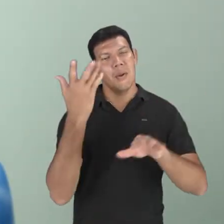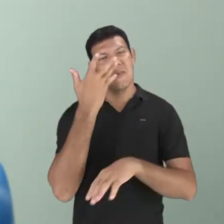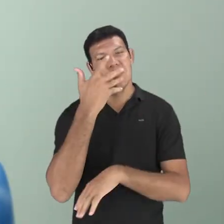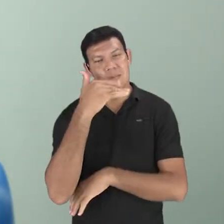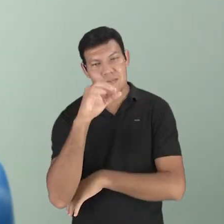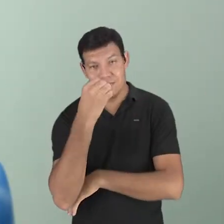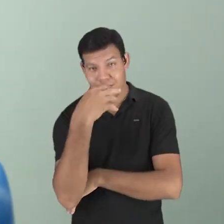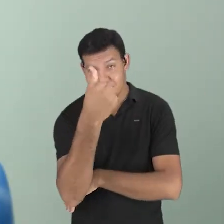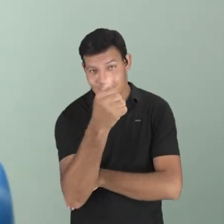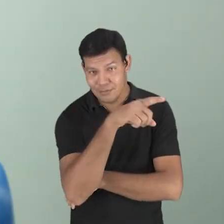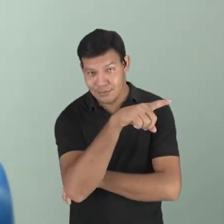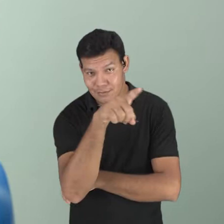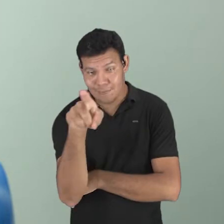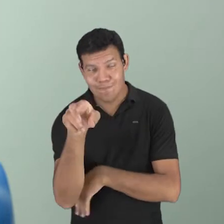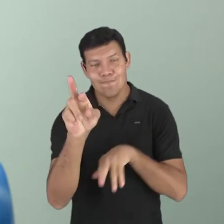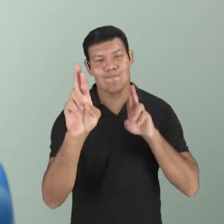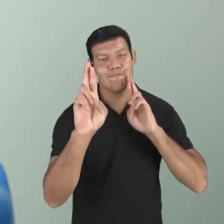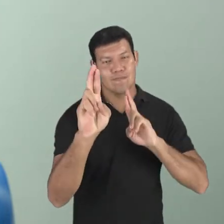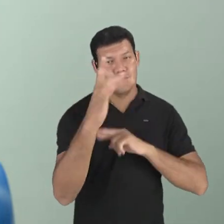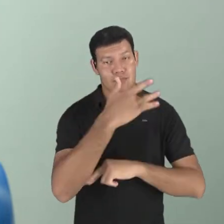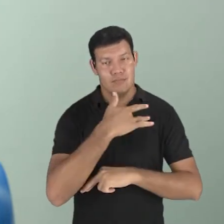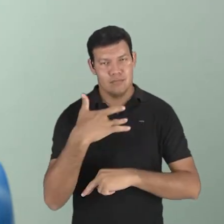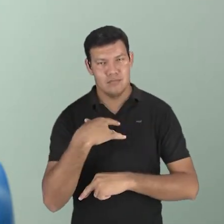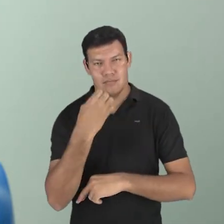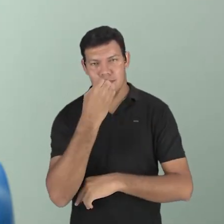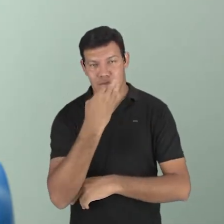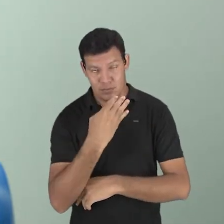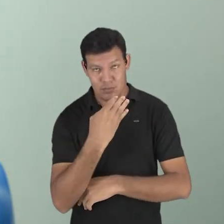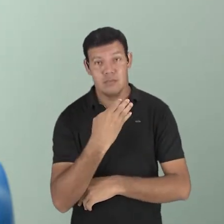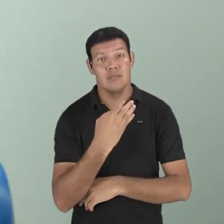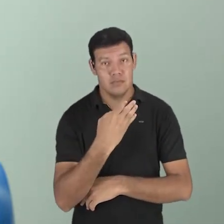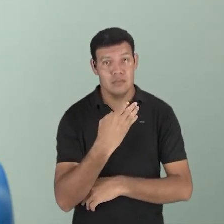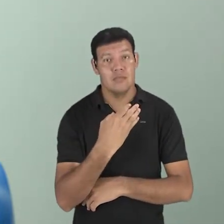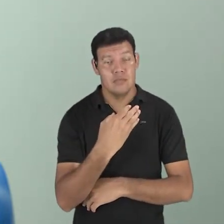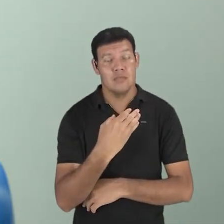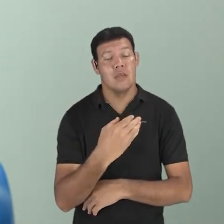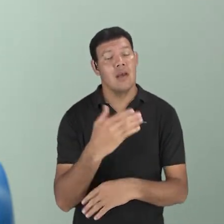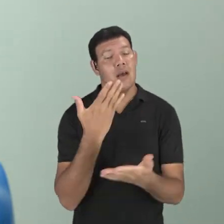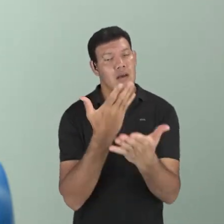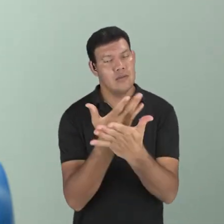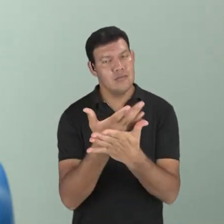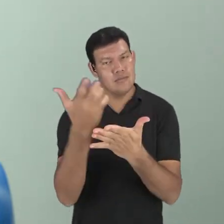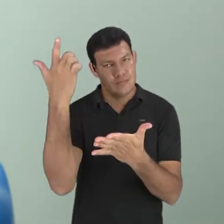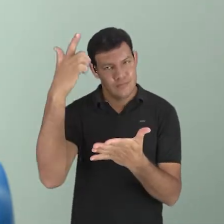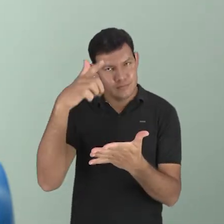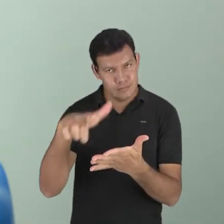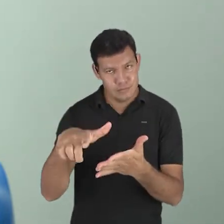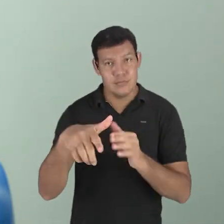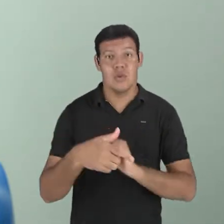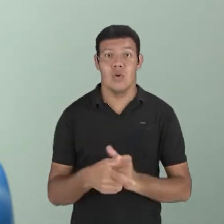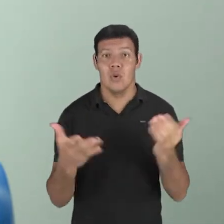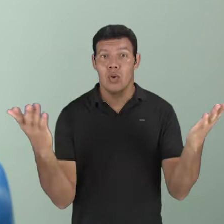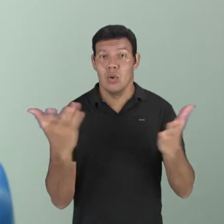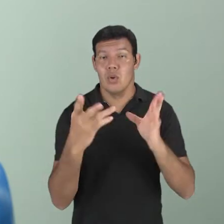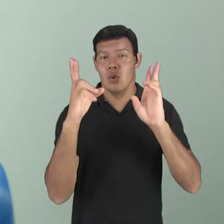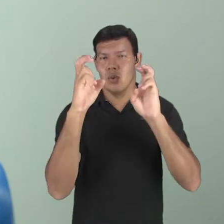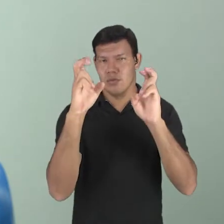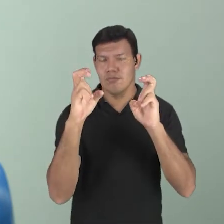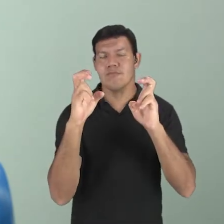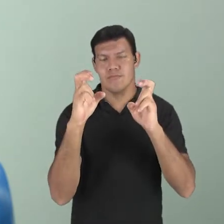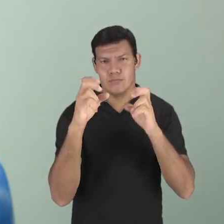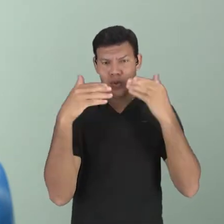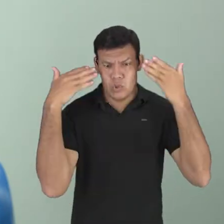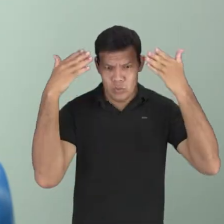Olá, crianças! Tudo bem com vocês? Eu espero que sim. Estamos aqui para mais uma aula. Na aula de hoje, iremos falar